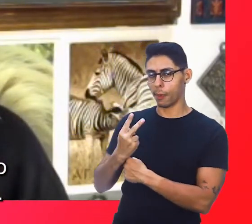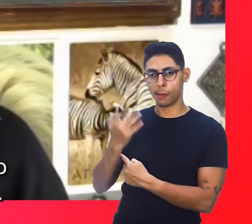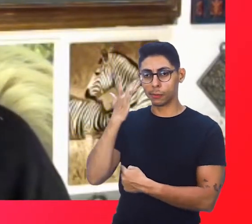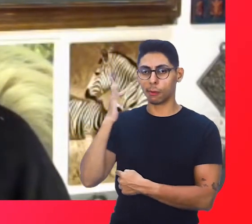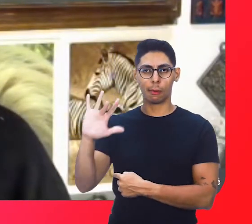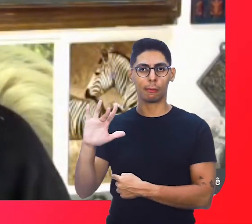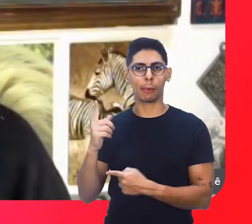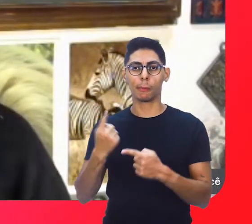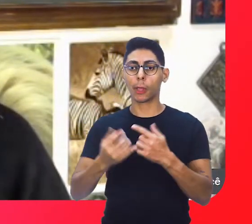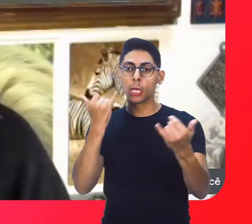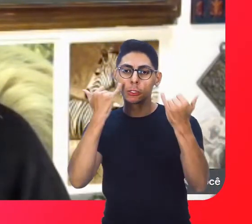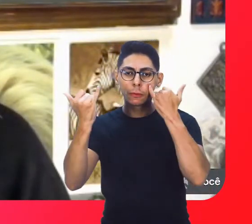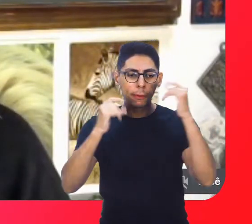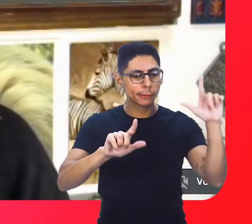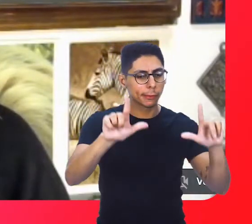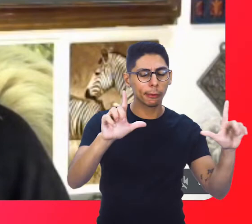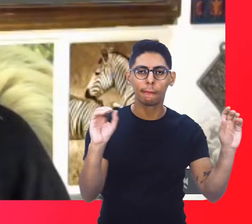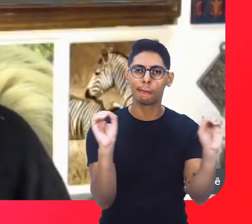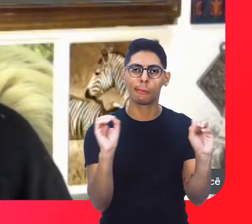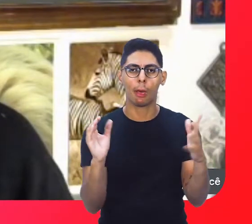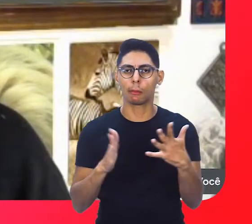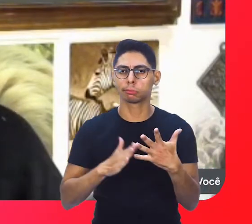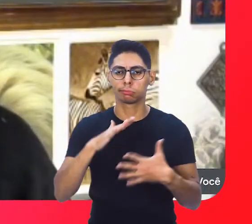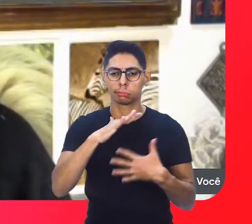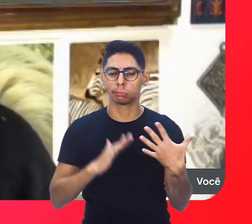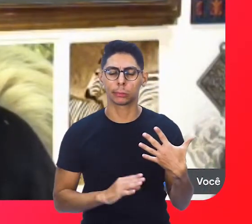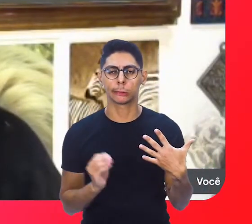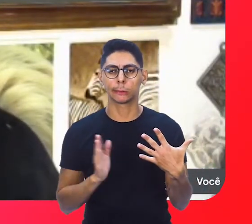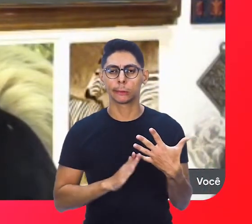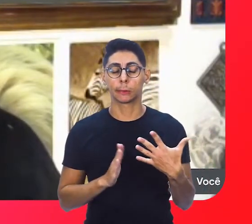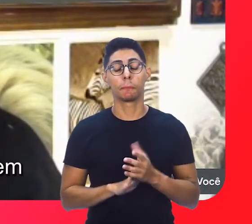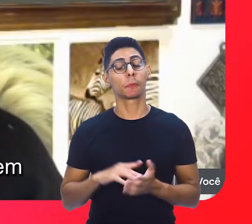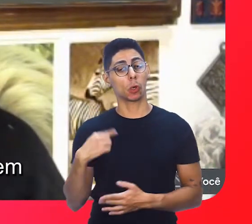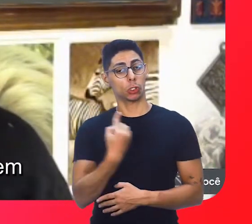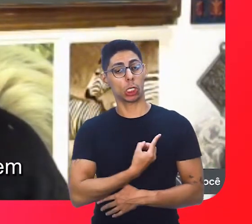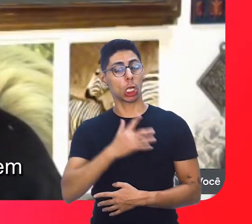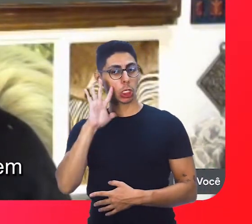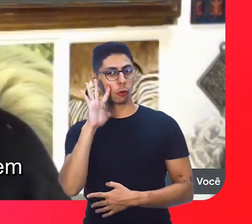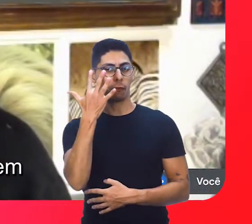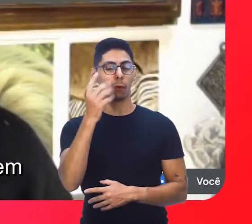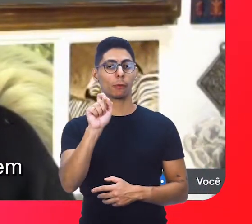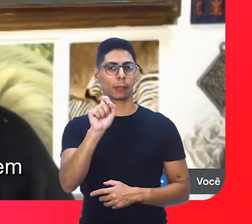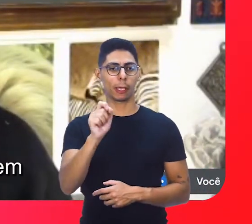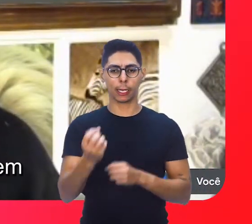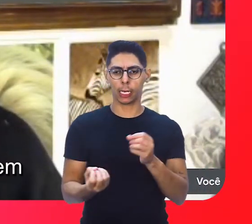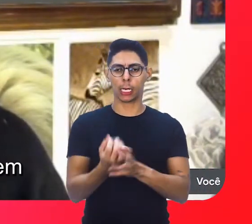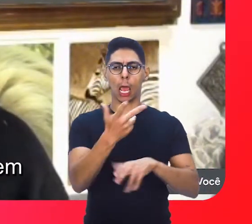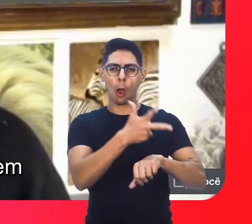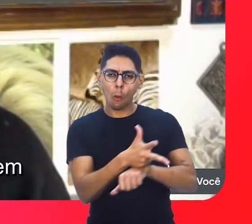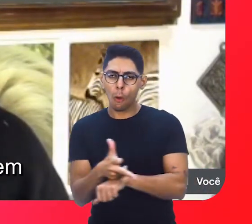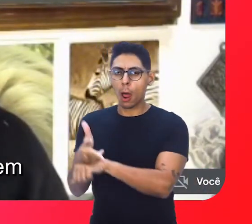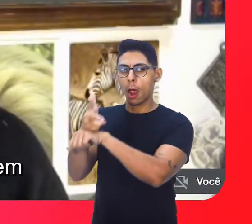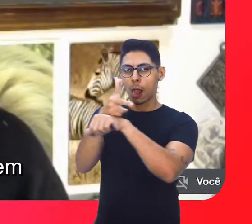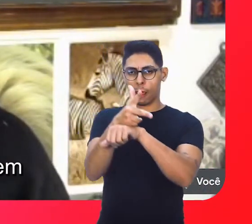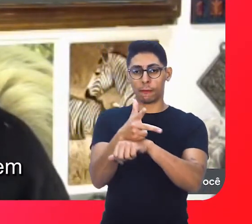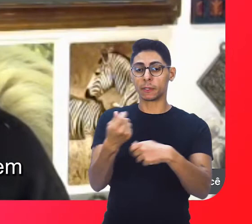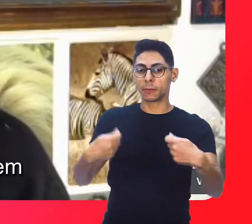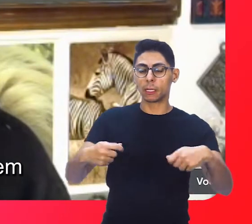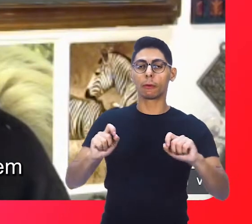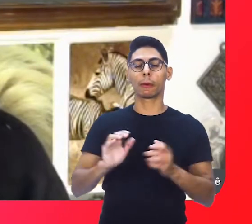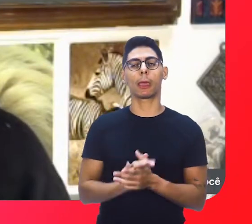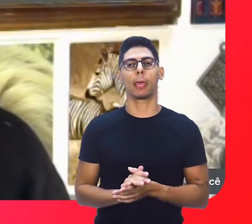das famílias. Então, nós começamos a decidir que faríamos uma live também, mas que essa live tinha que ter linguagem